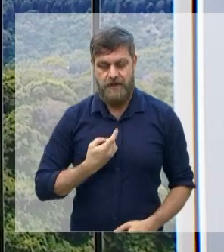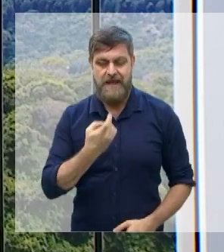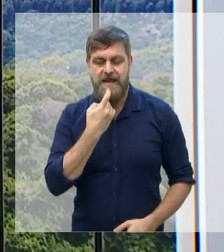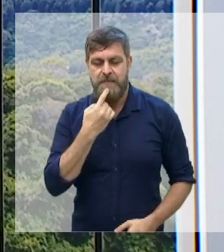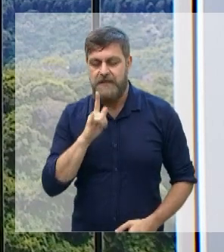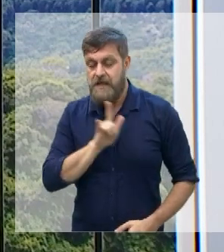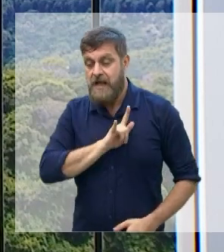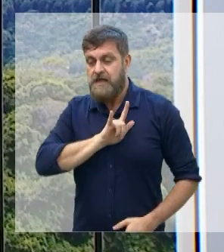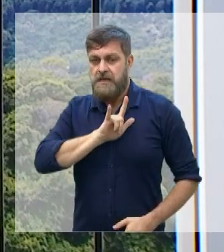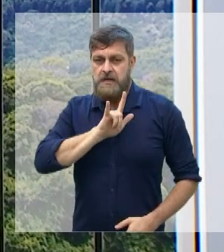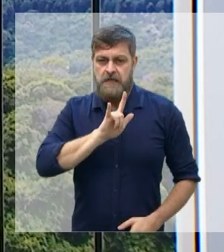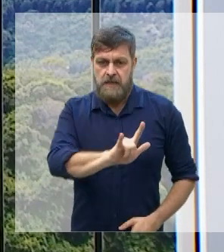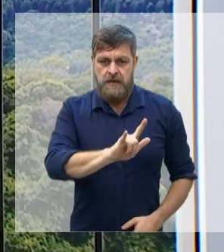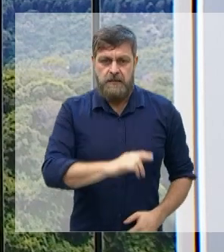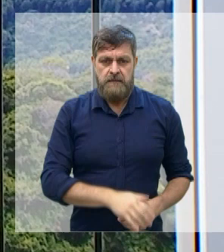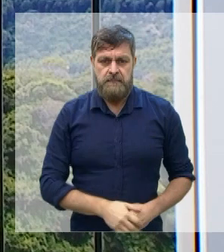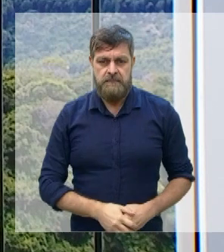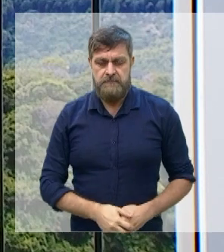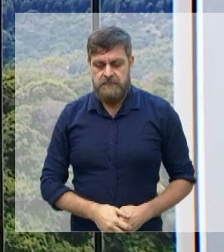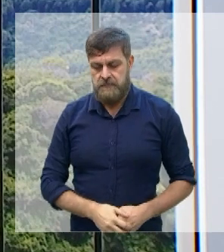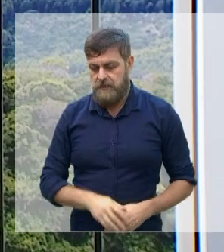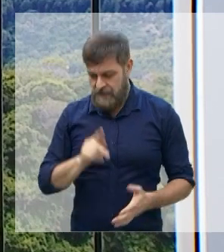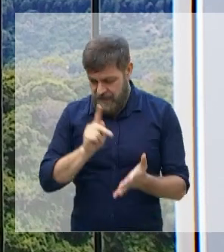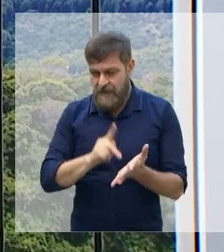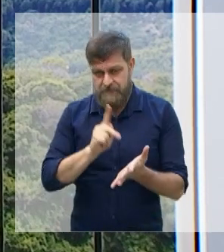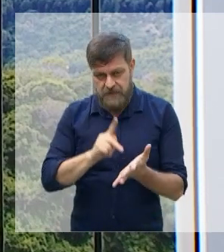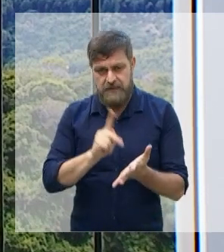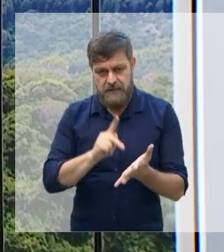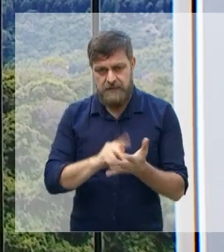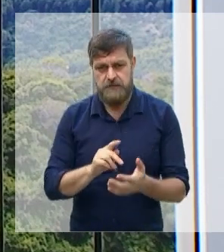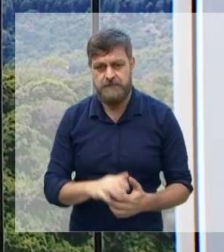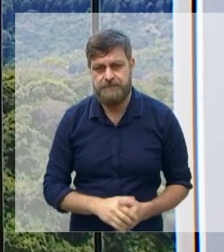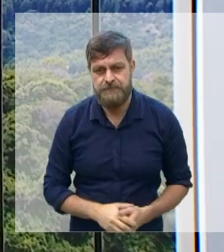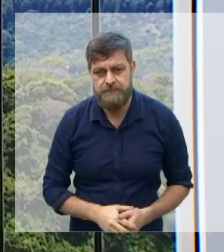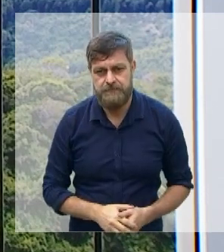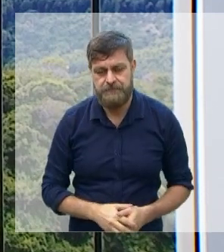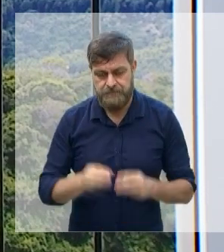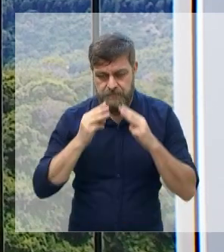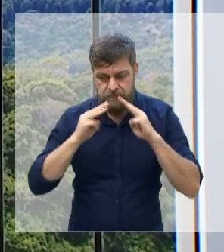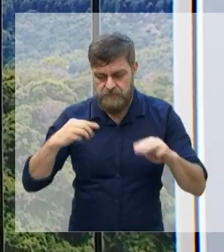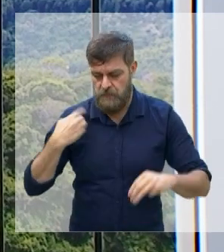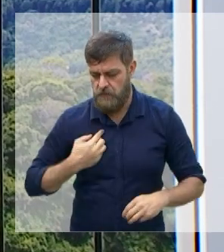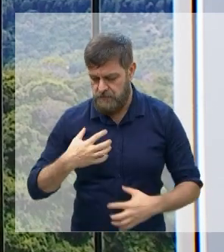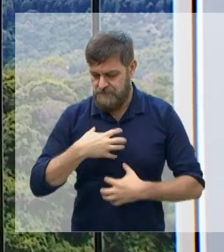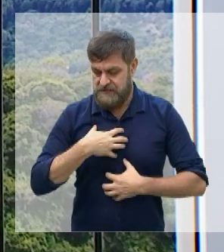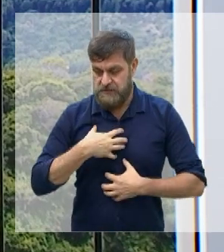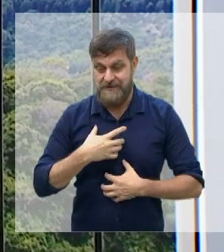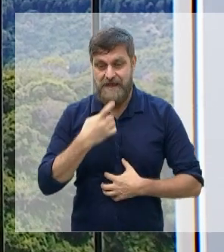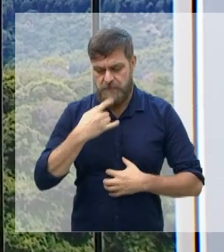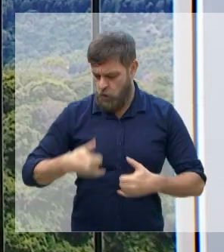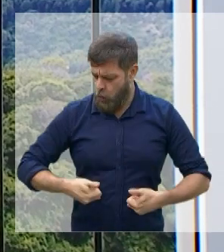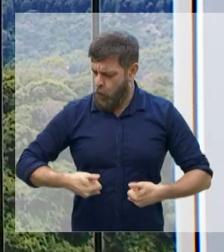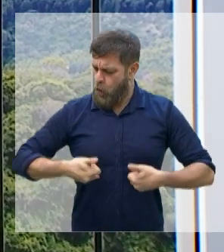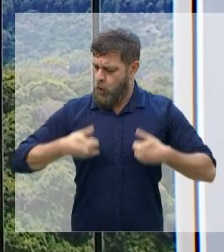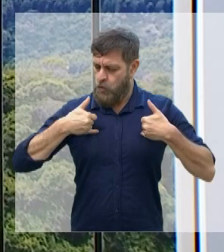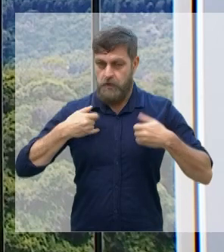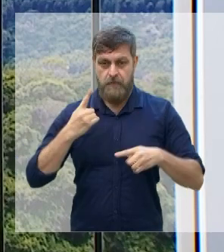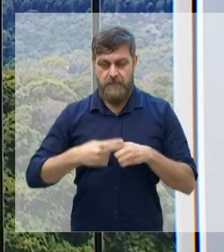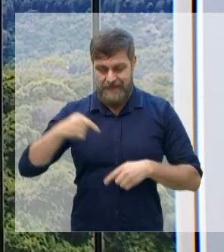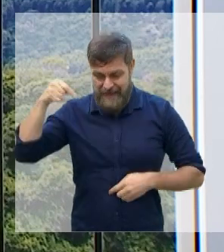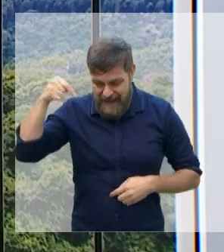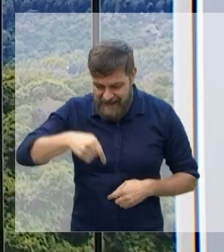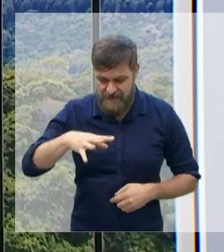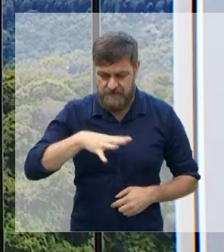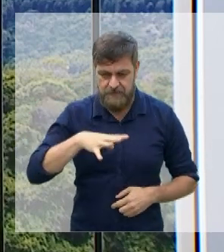campinas e essa é a mais pura expressão da verdade então é uma mensagem de orgulho porque nós teremos aqui na nossa cidade